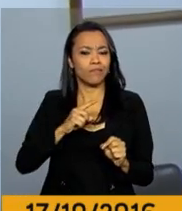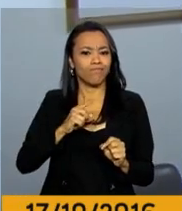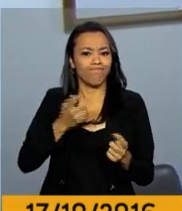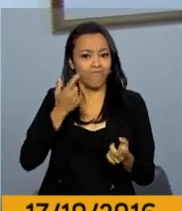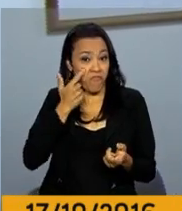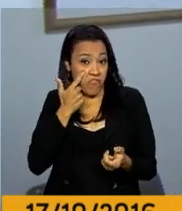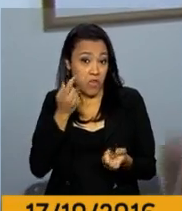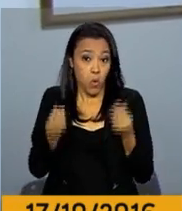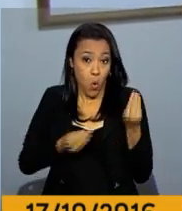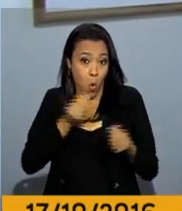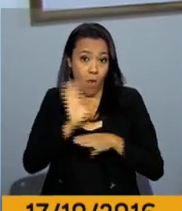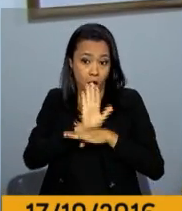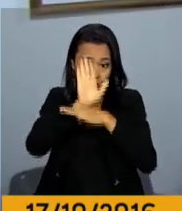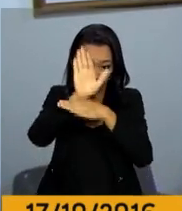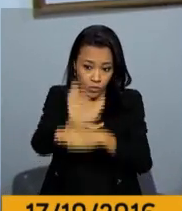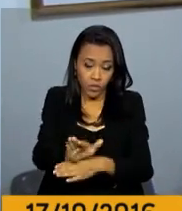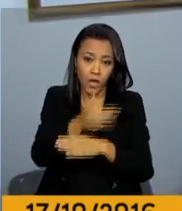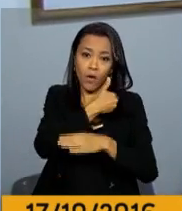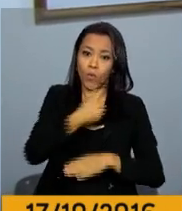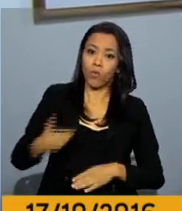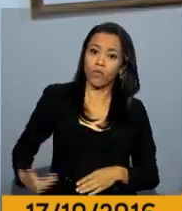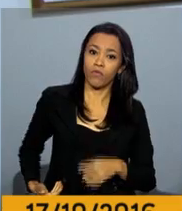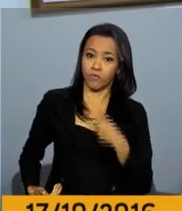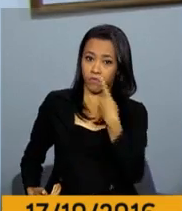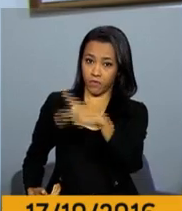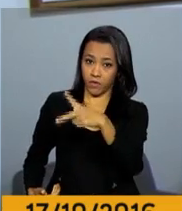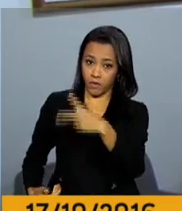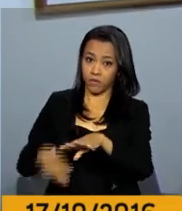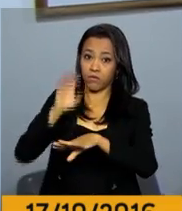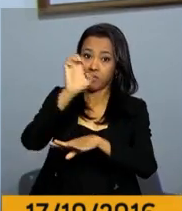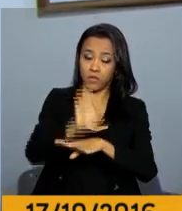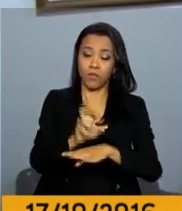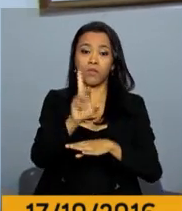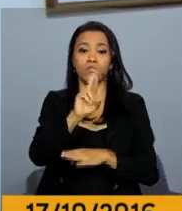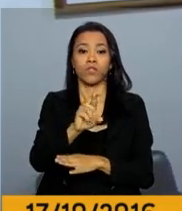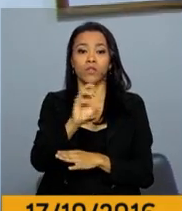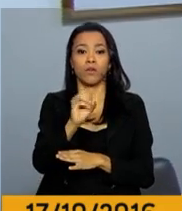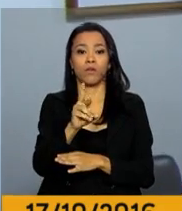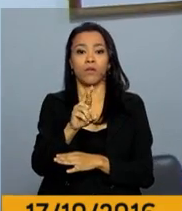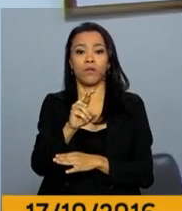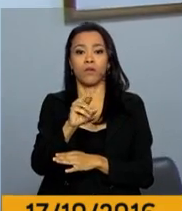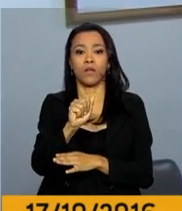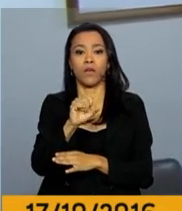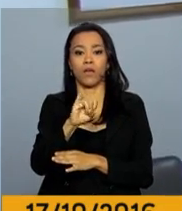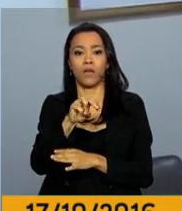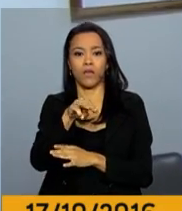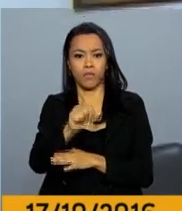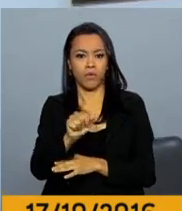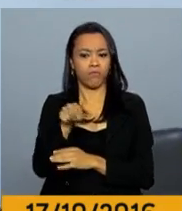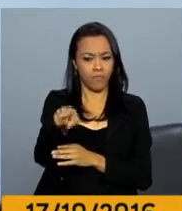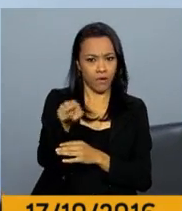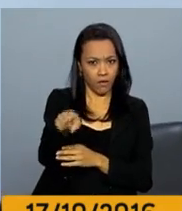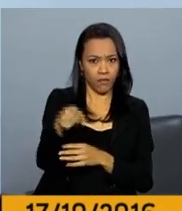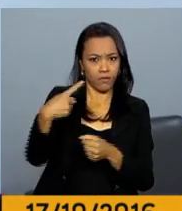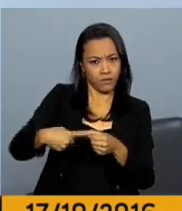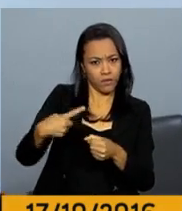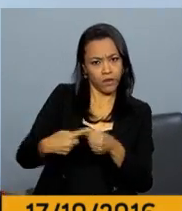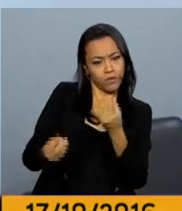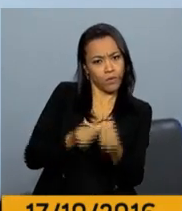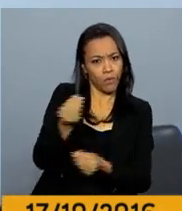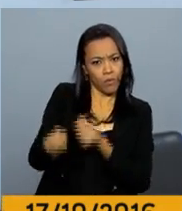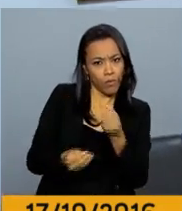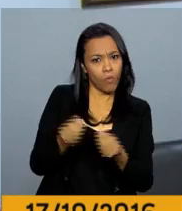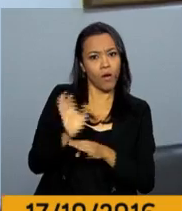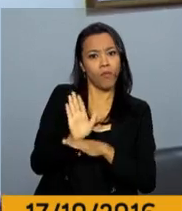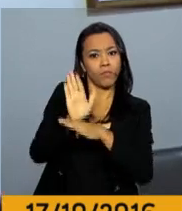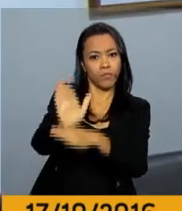de Roraima, a Prefeitura de Boa Vista, circunstancialmente lá em Pacaraima mesmo, algum tipo de apoio que o